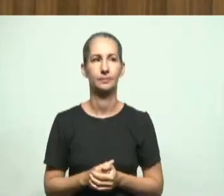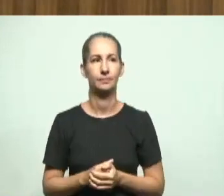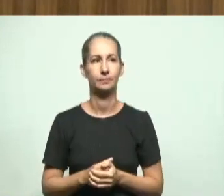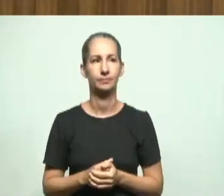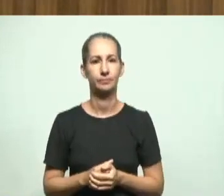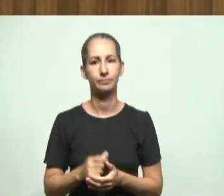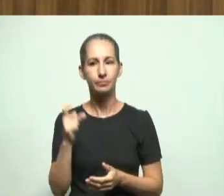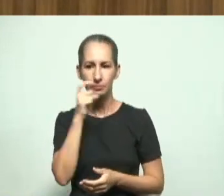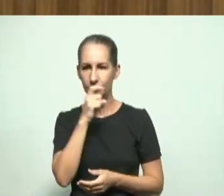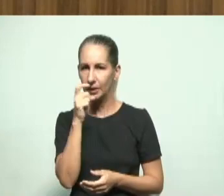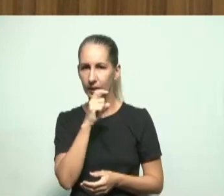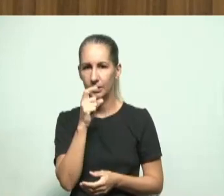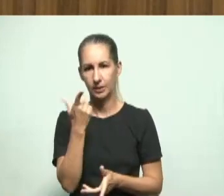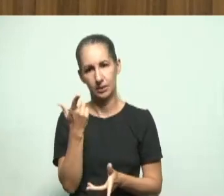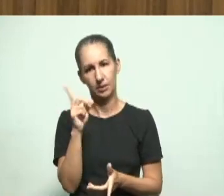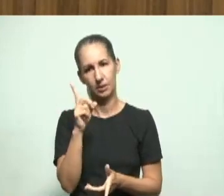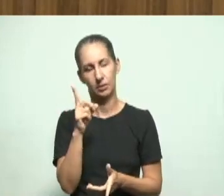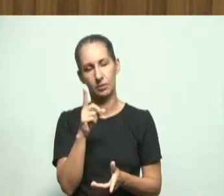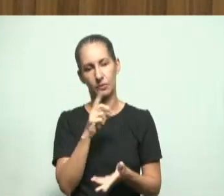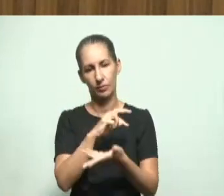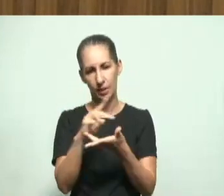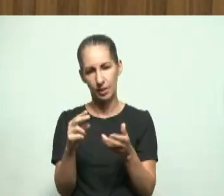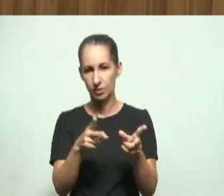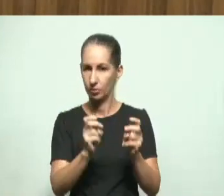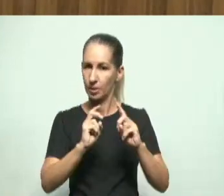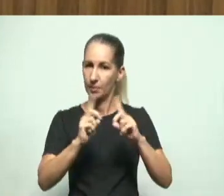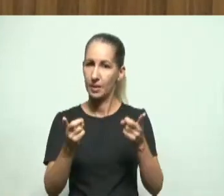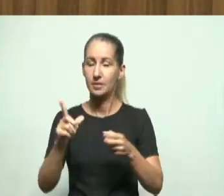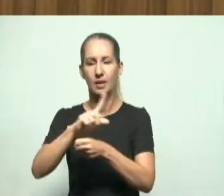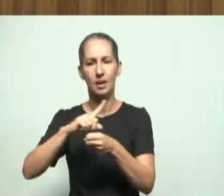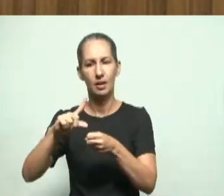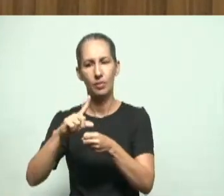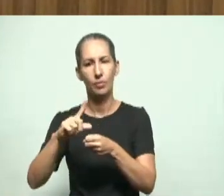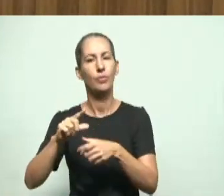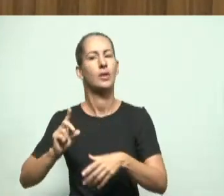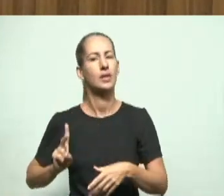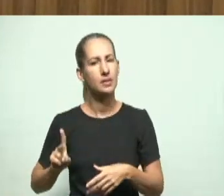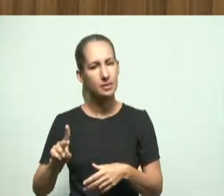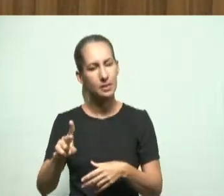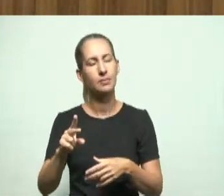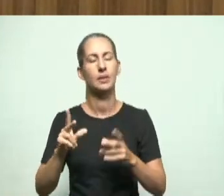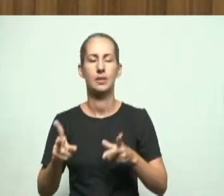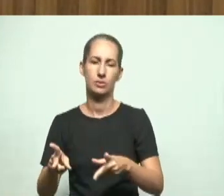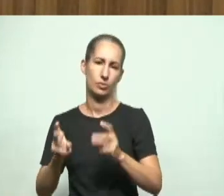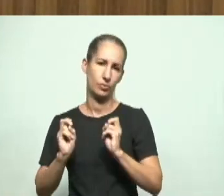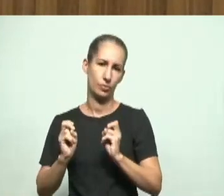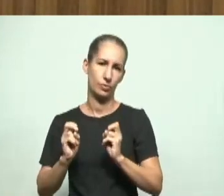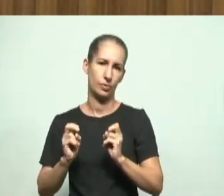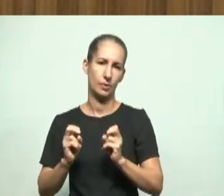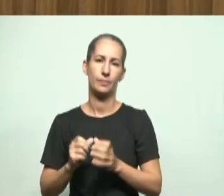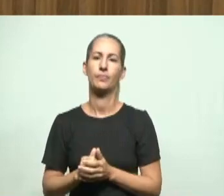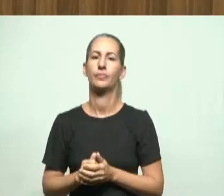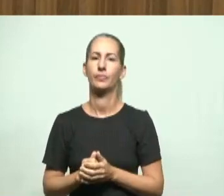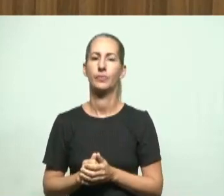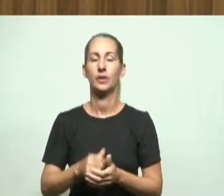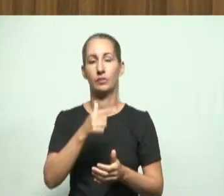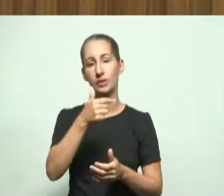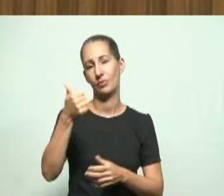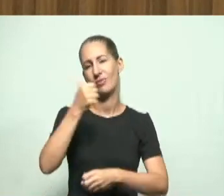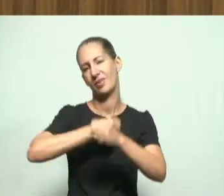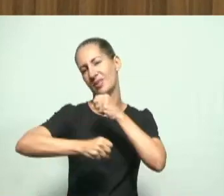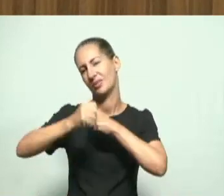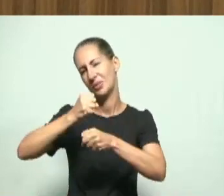vou ser hipócrita aqui para dizer que não tem outras prioridades. Mas a Lagoa de Captação é sim prioridade, porque as pessoas sofrem todo ano há 21